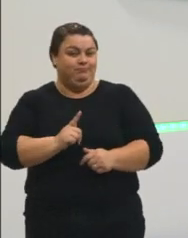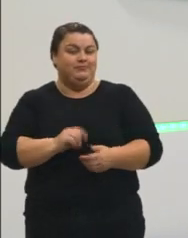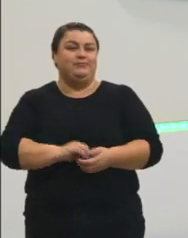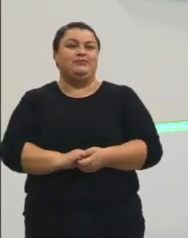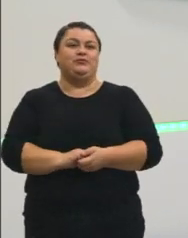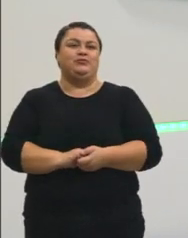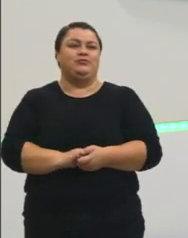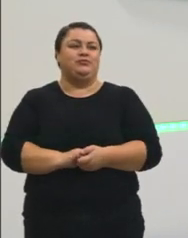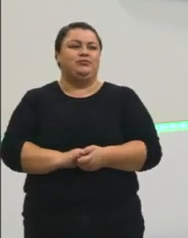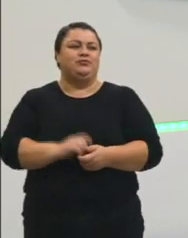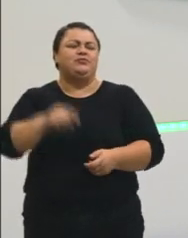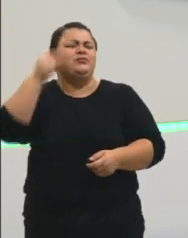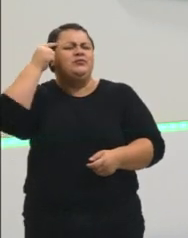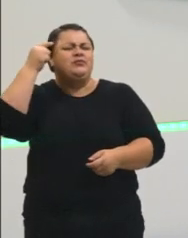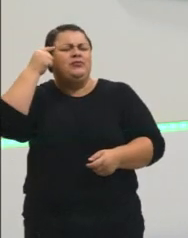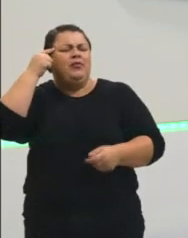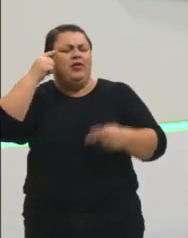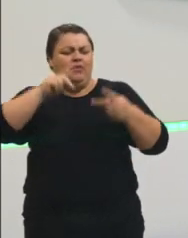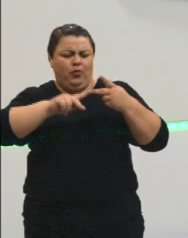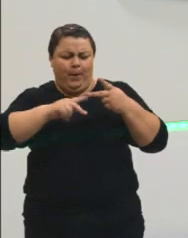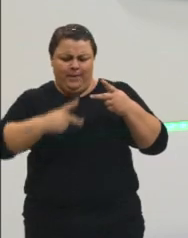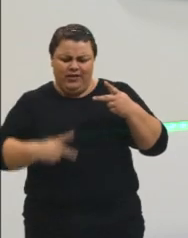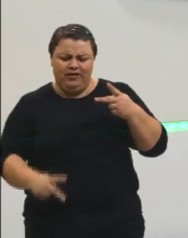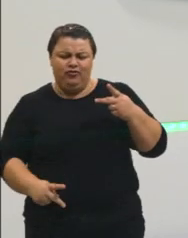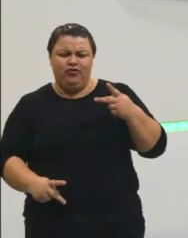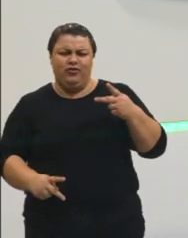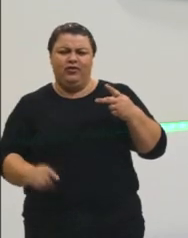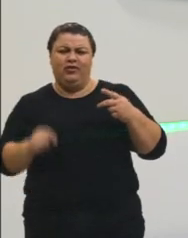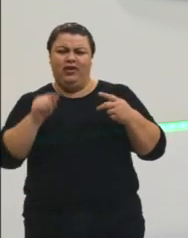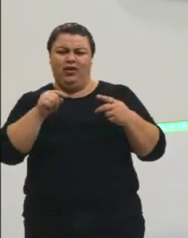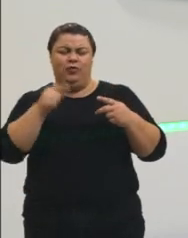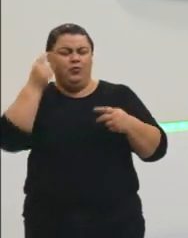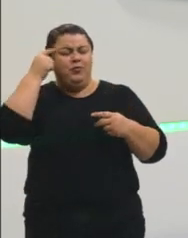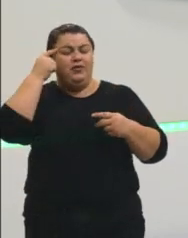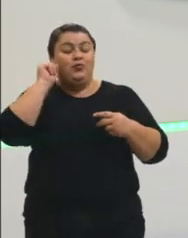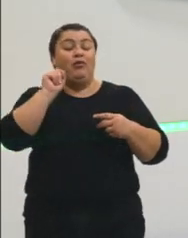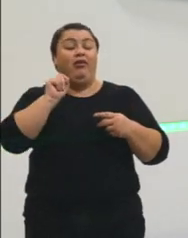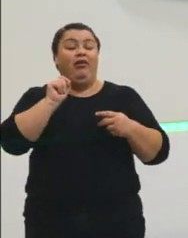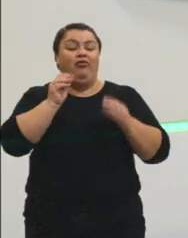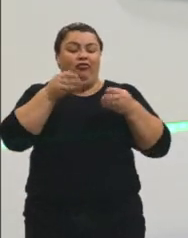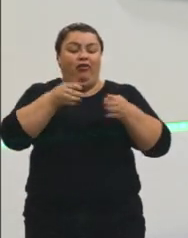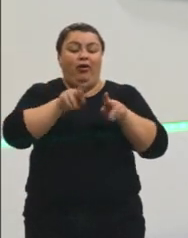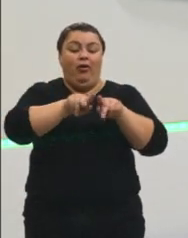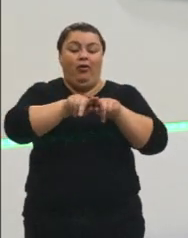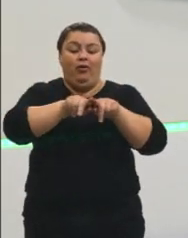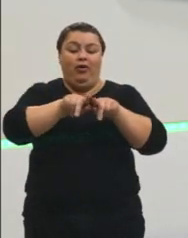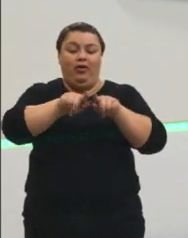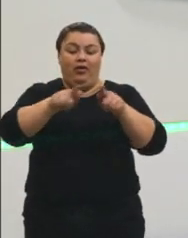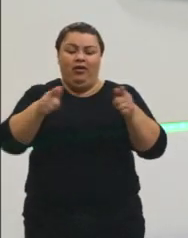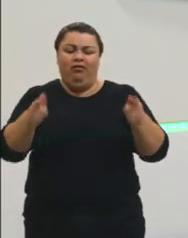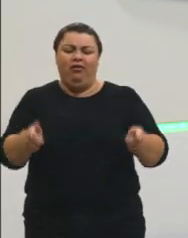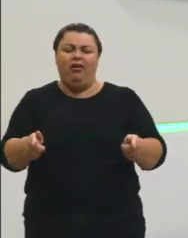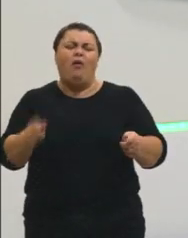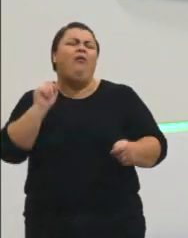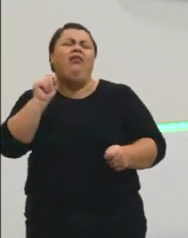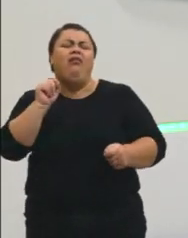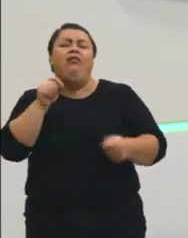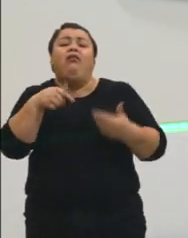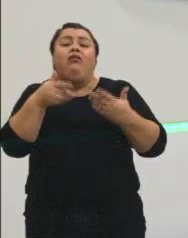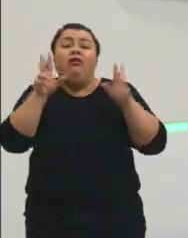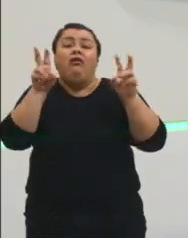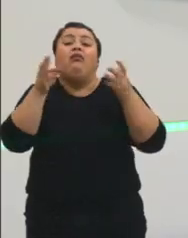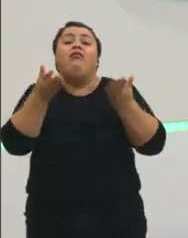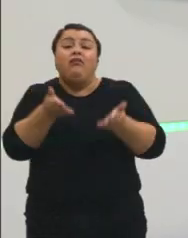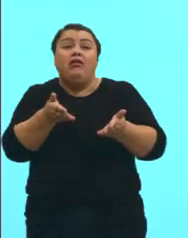então quando eu penso em Paradigma eu tô pensando em classes gramaticais e são classes gramaticais